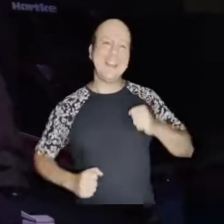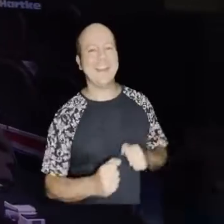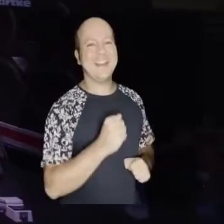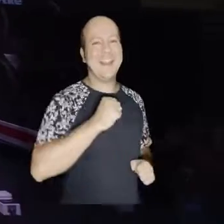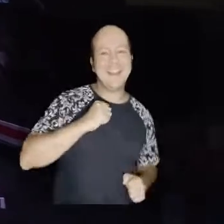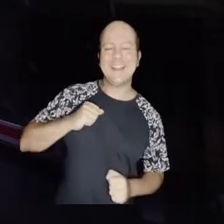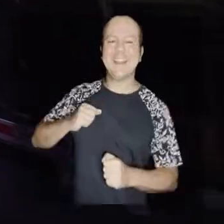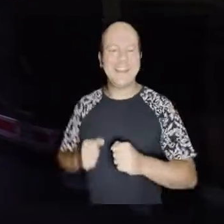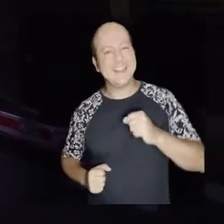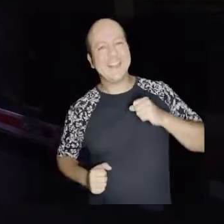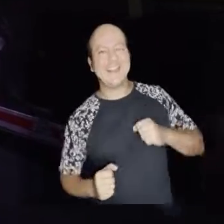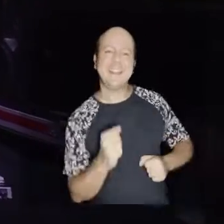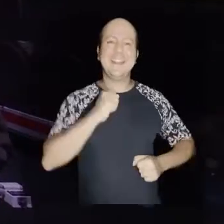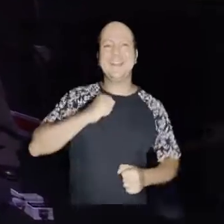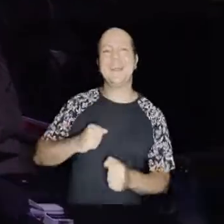Tocam reco-reco.